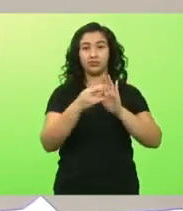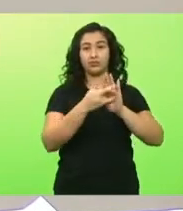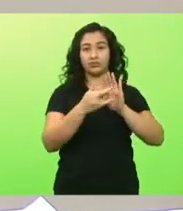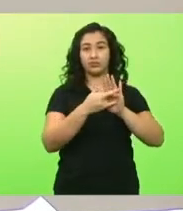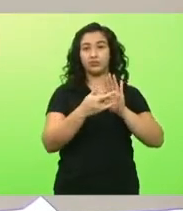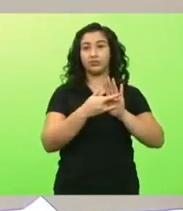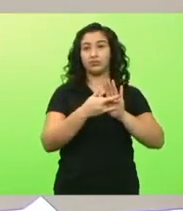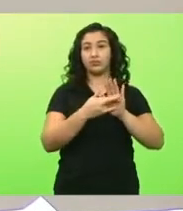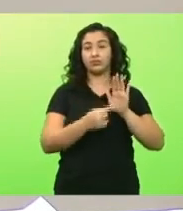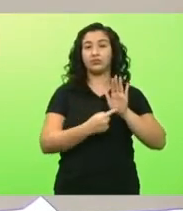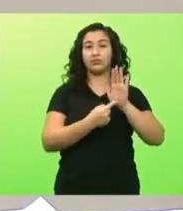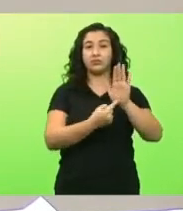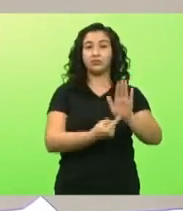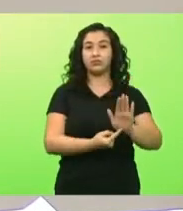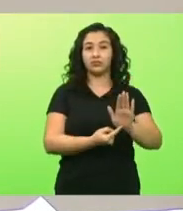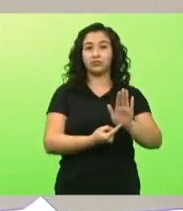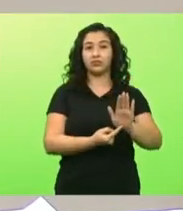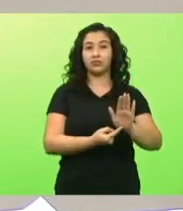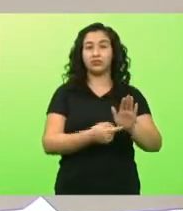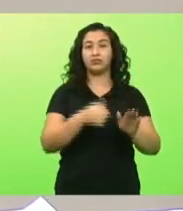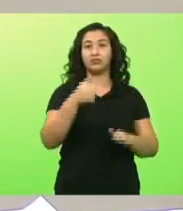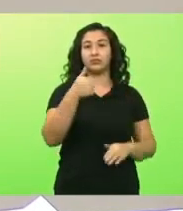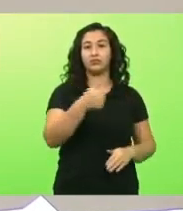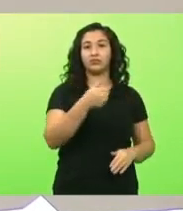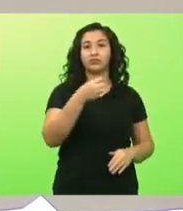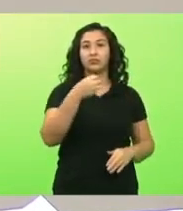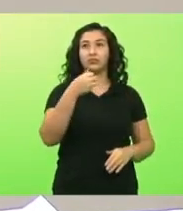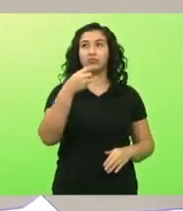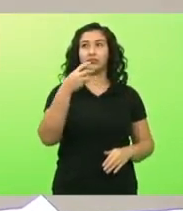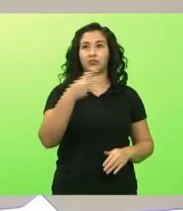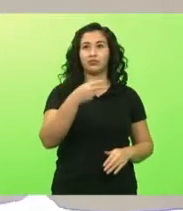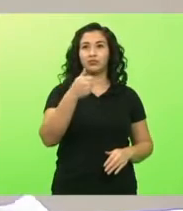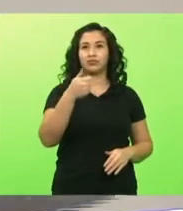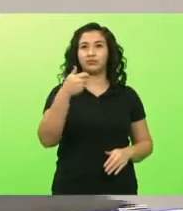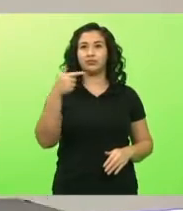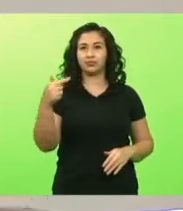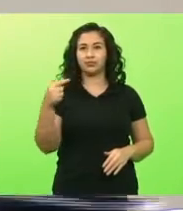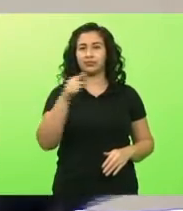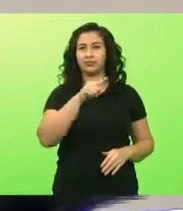seguintes indicações. Indicações 1317